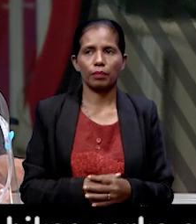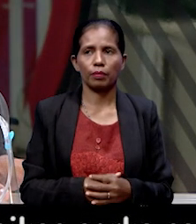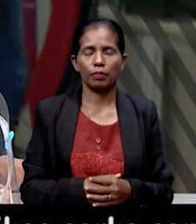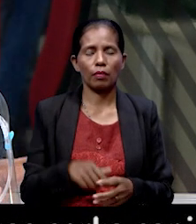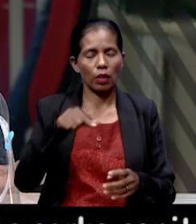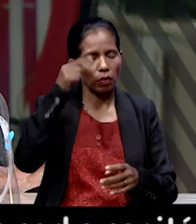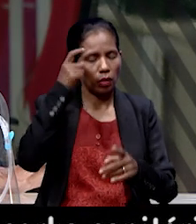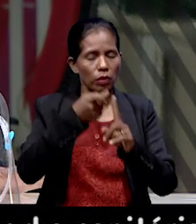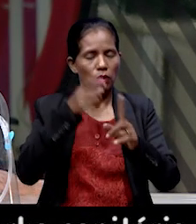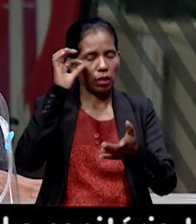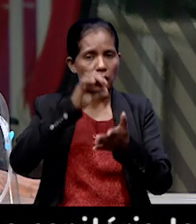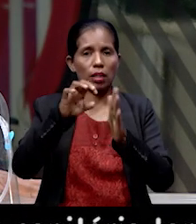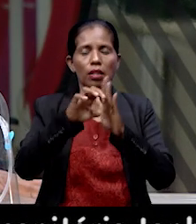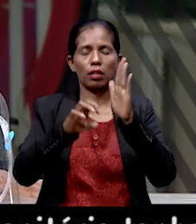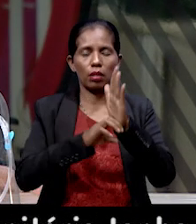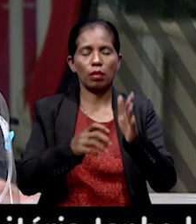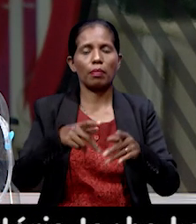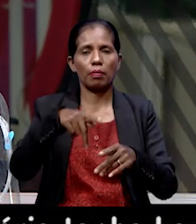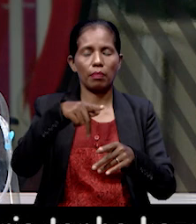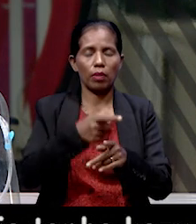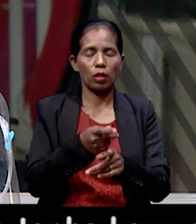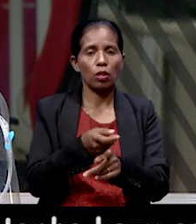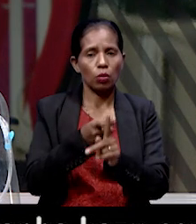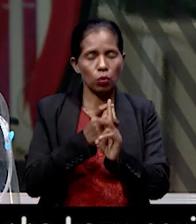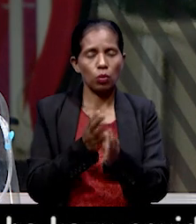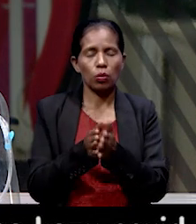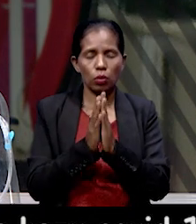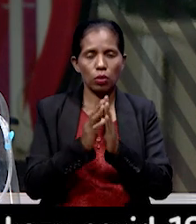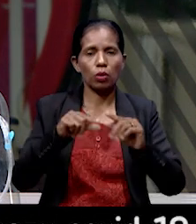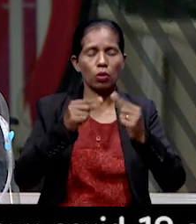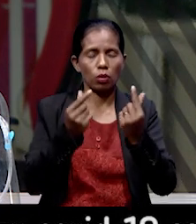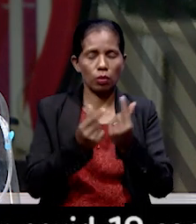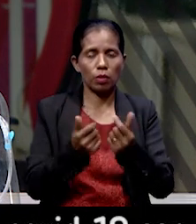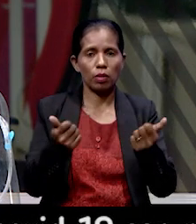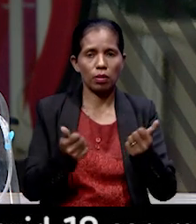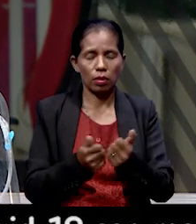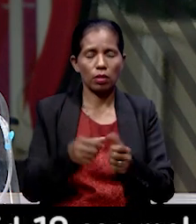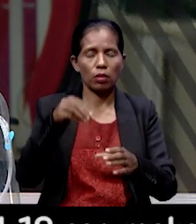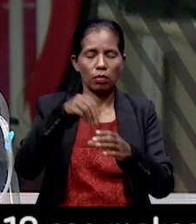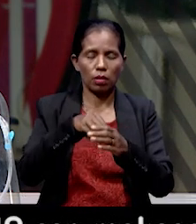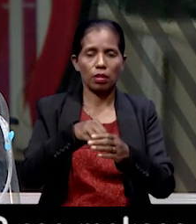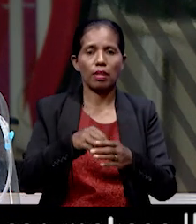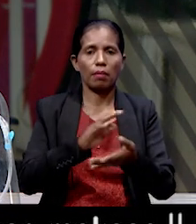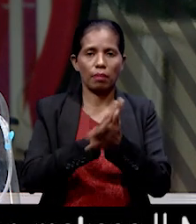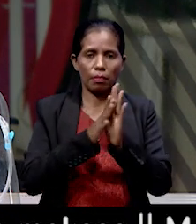Governo Leúcio e Secretaria de Estado de Proteção Civil, Russo Grupo Arte Marcial Cerrado, contribui paz no estabilidade.